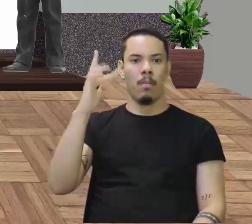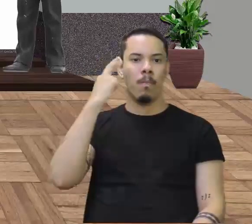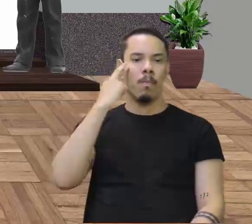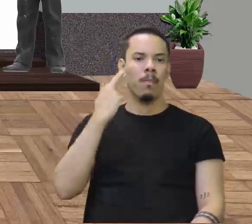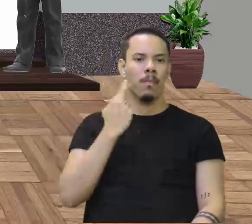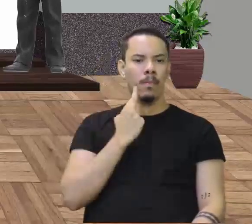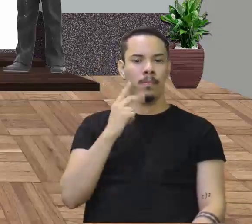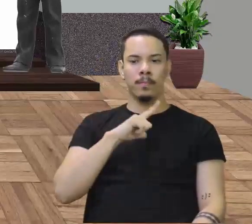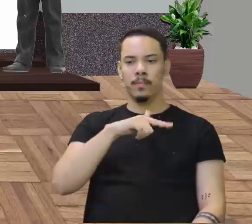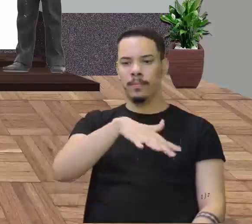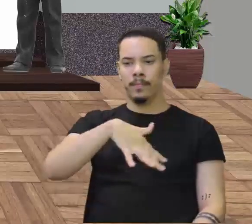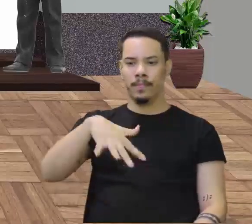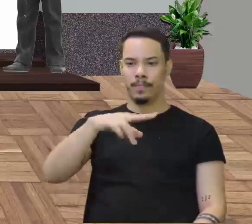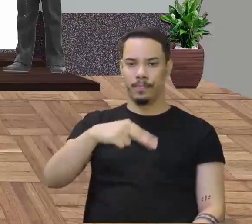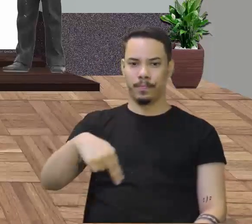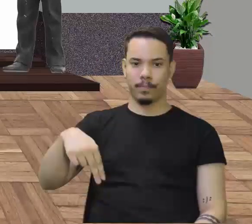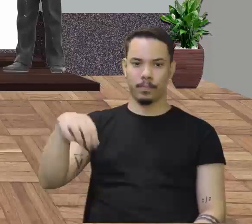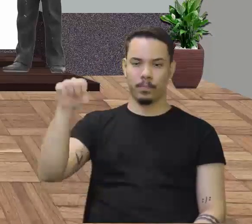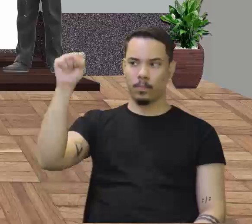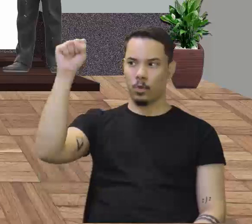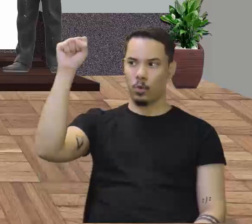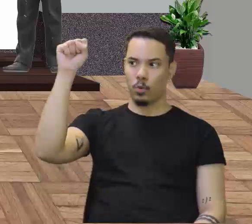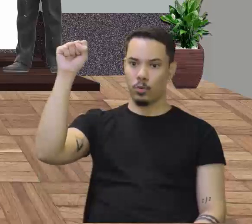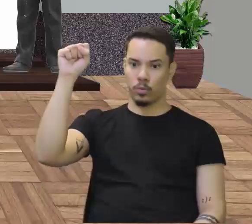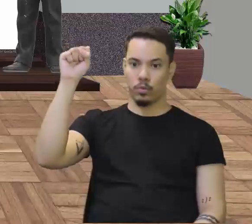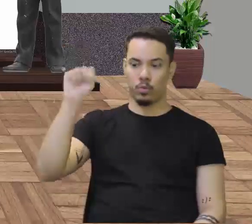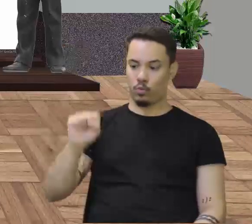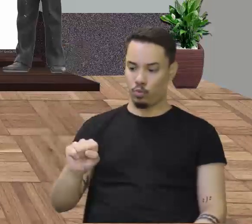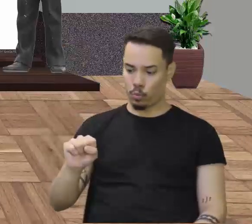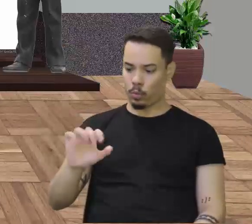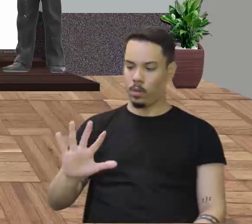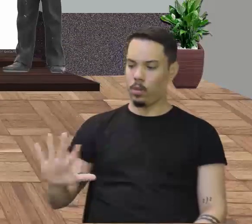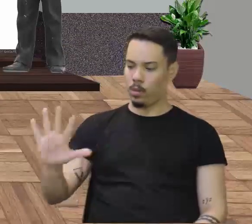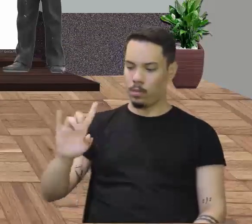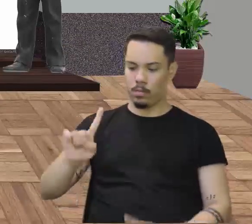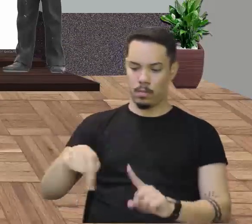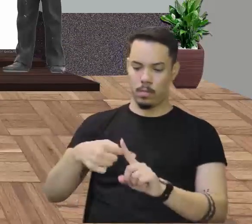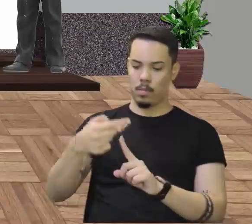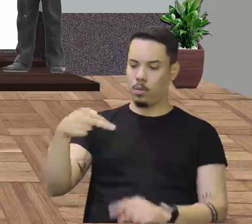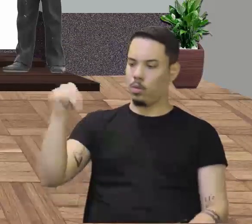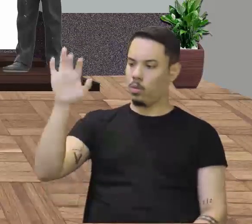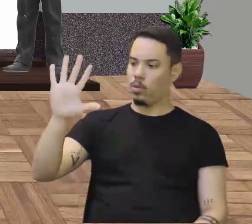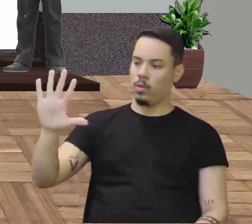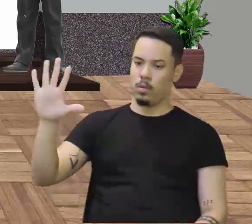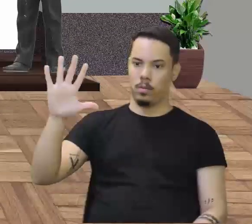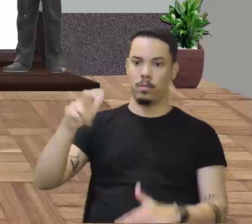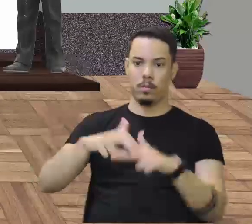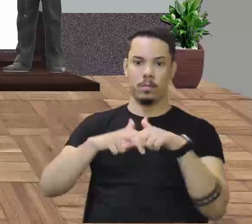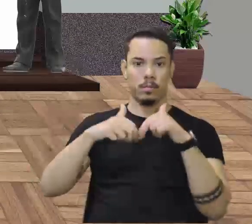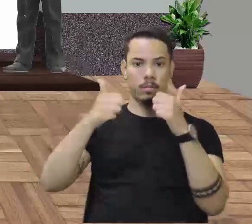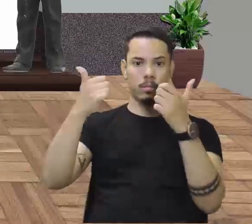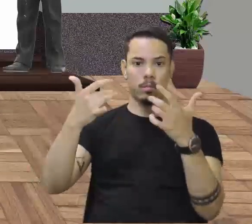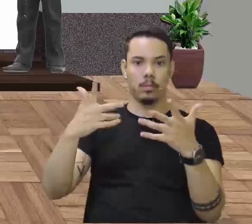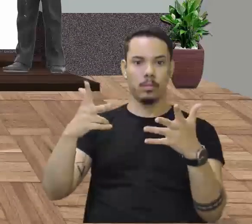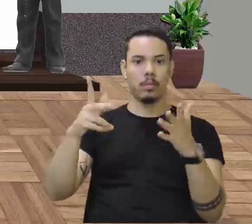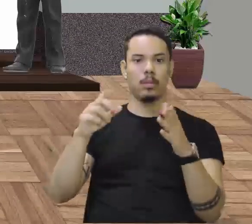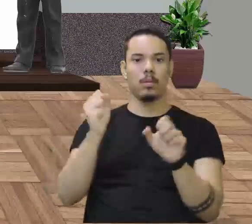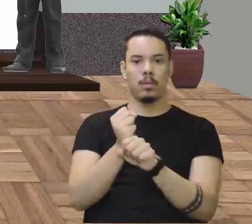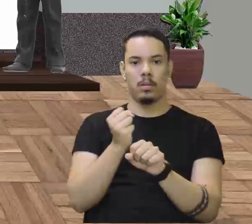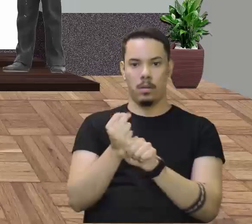região sudeste, noroeste. Ela está aqui com a licitação para essa região. E ela está nessa obra